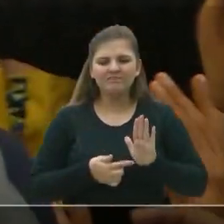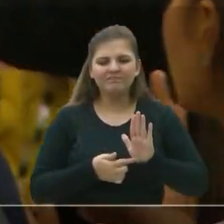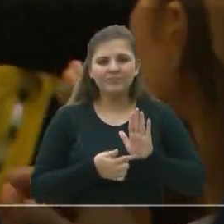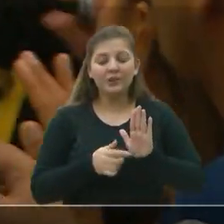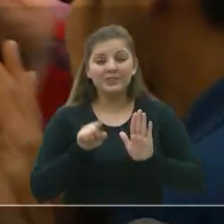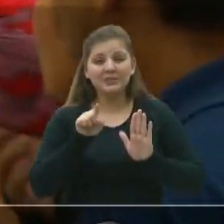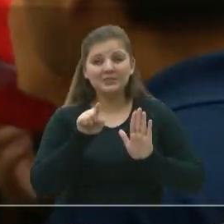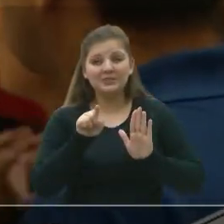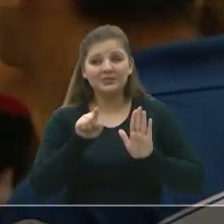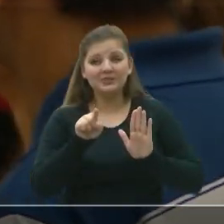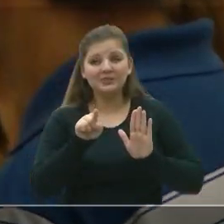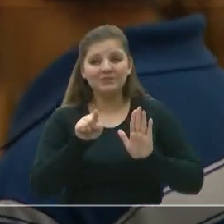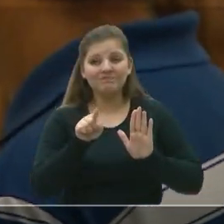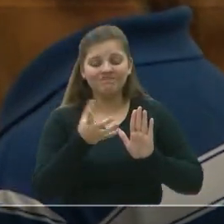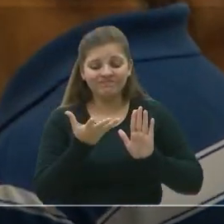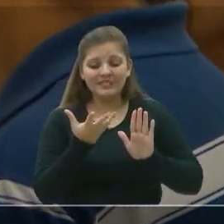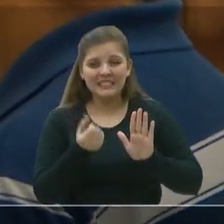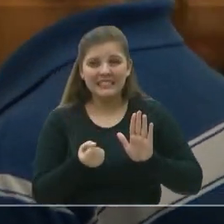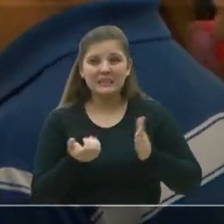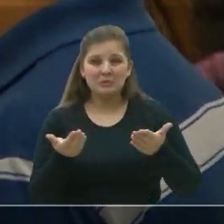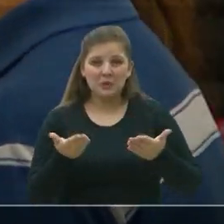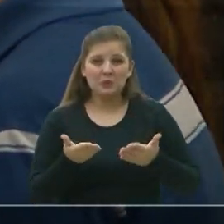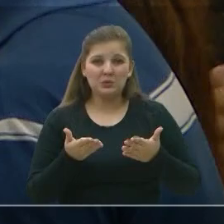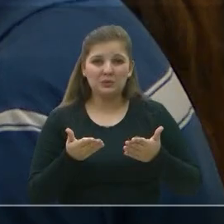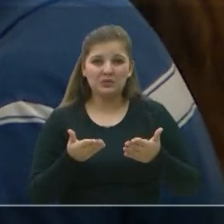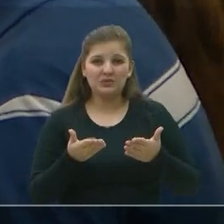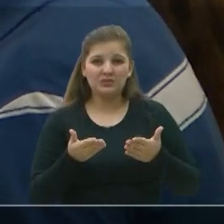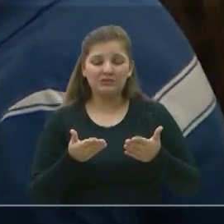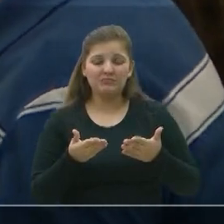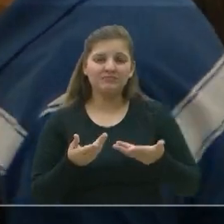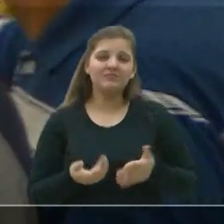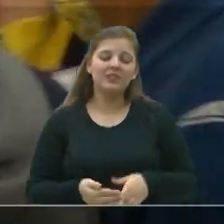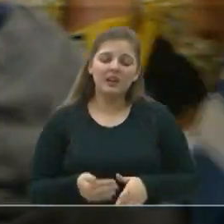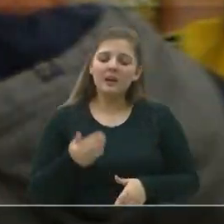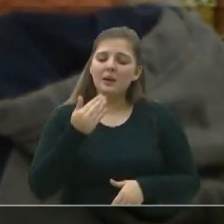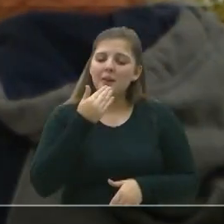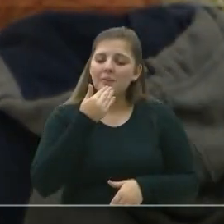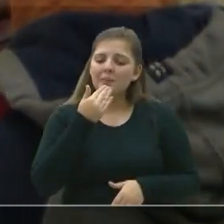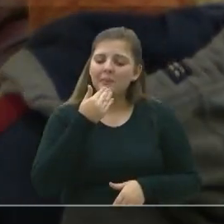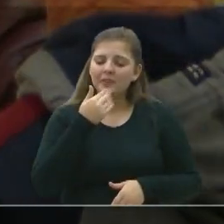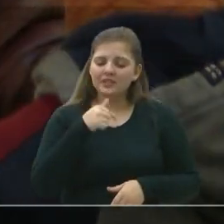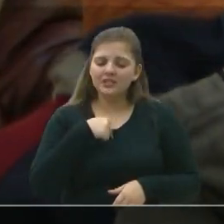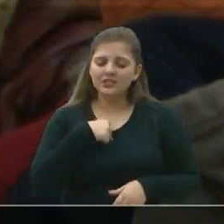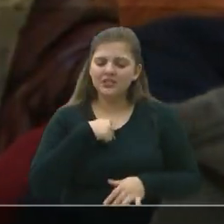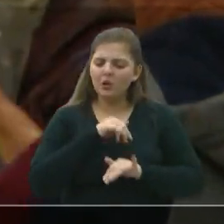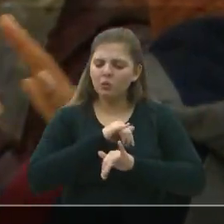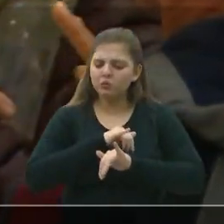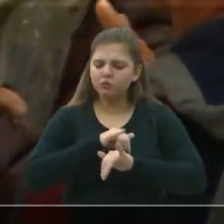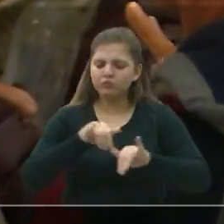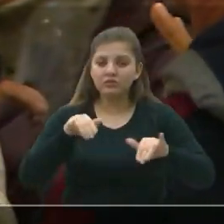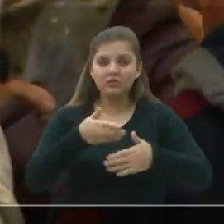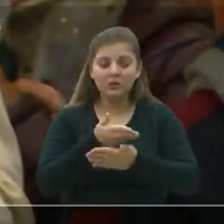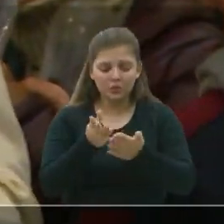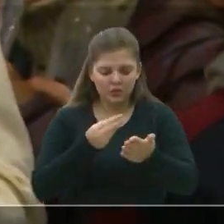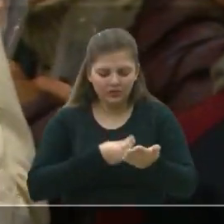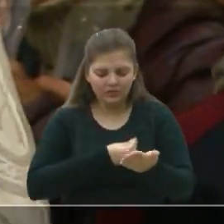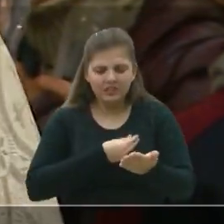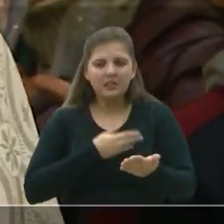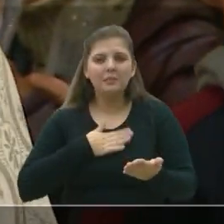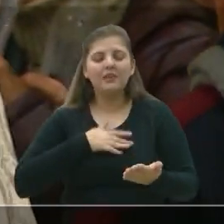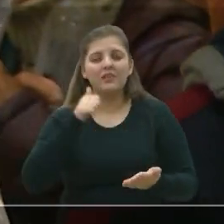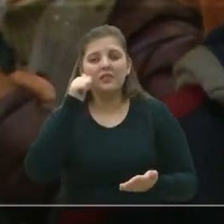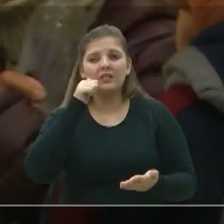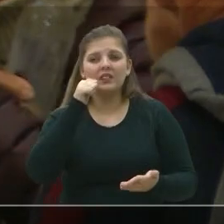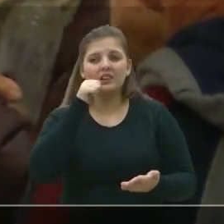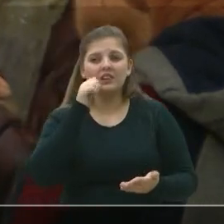Você recebeu esse resultado hoje. O Senhor pede para eu profetizar sobre a tua vida, minha filha.